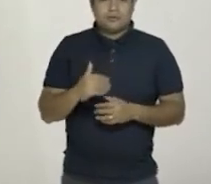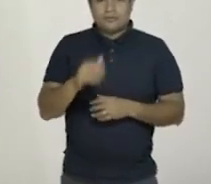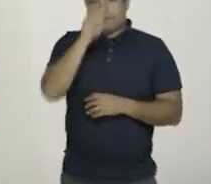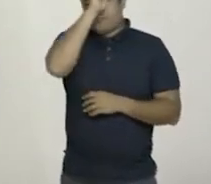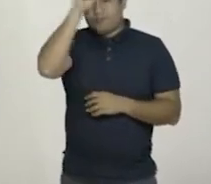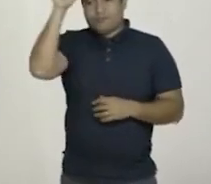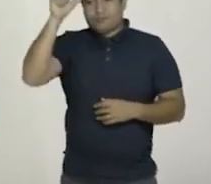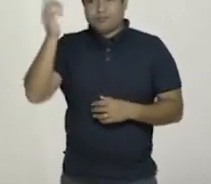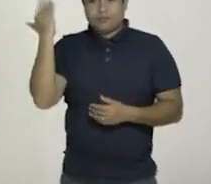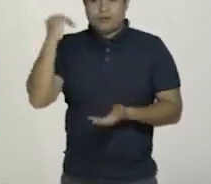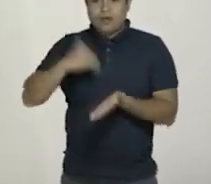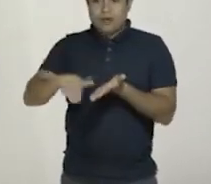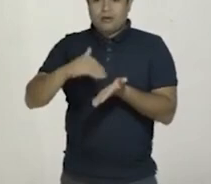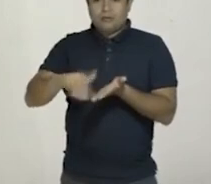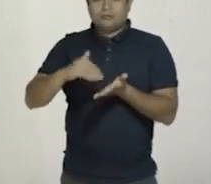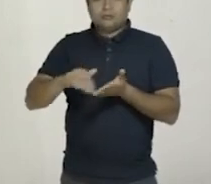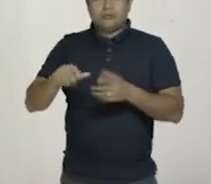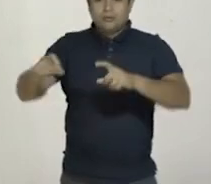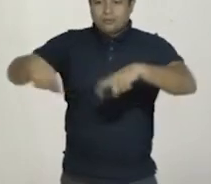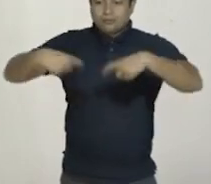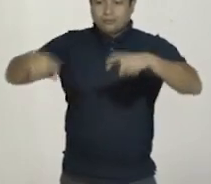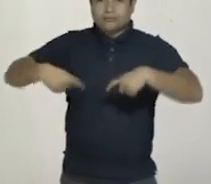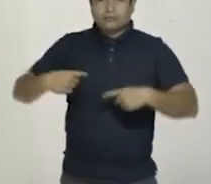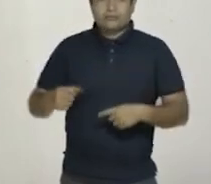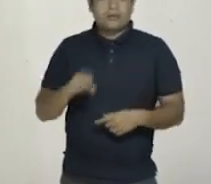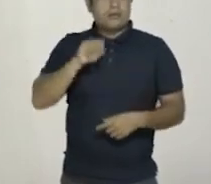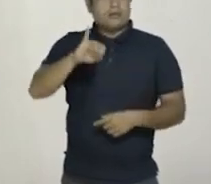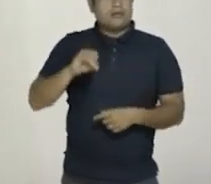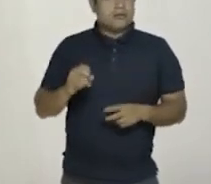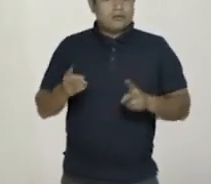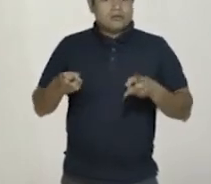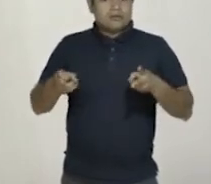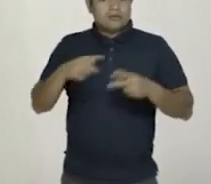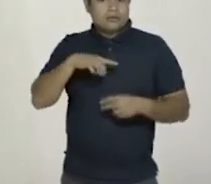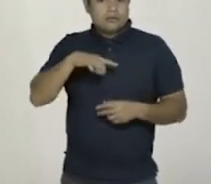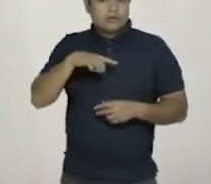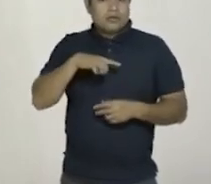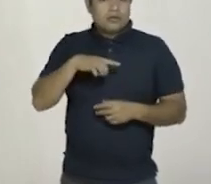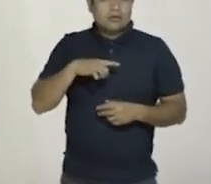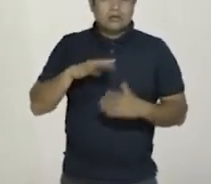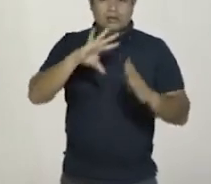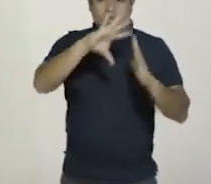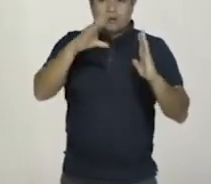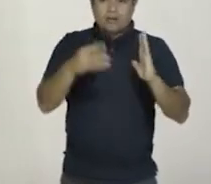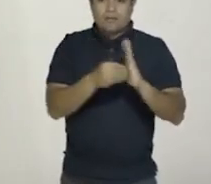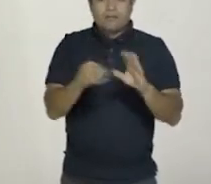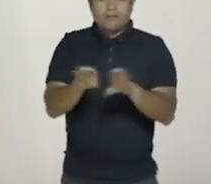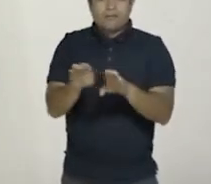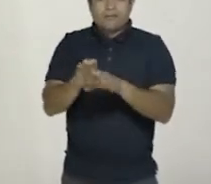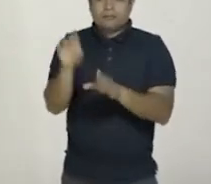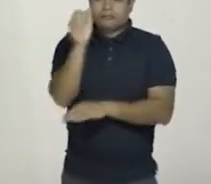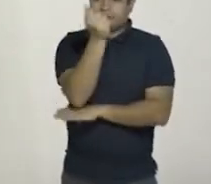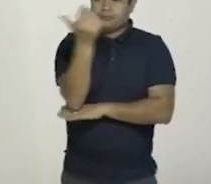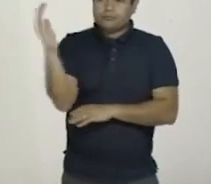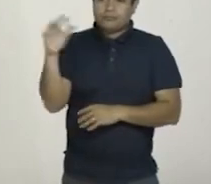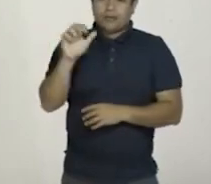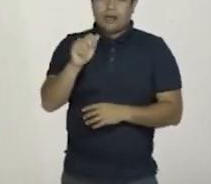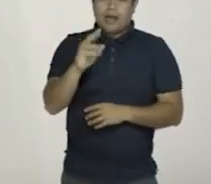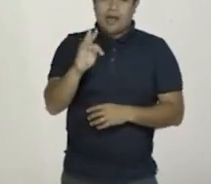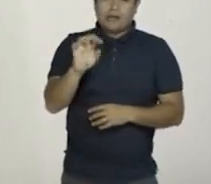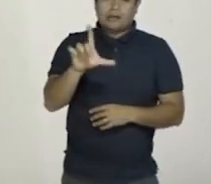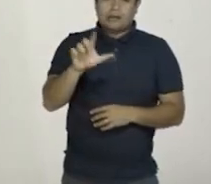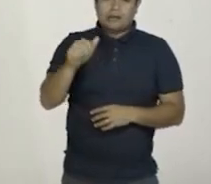E se nós temos a Amazônia ainda se nós Ainda temos a Mata Atlântica se nós